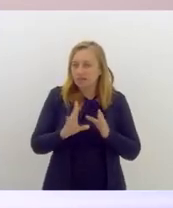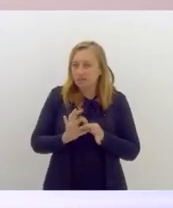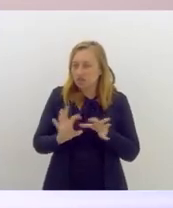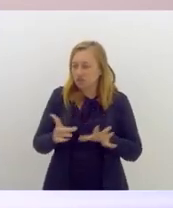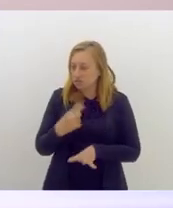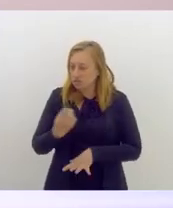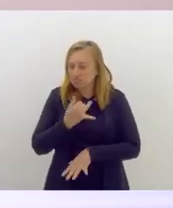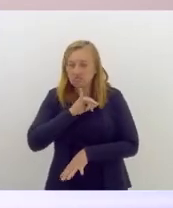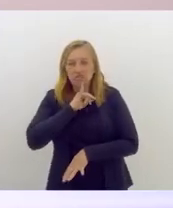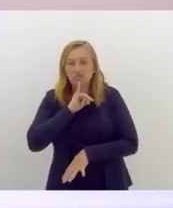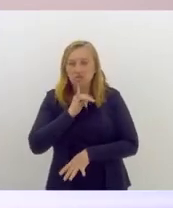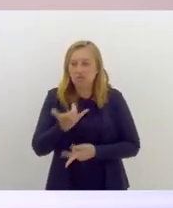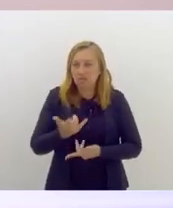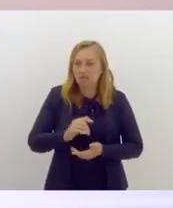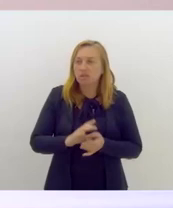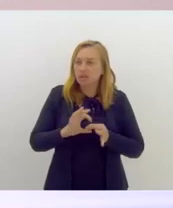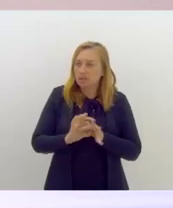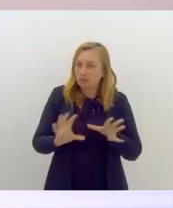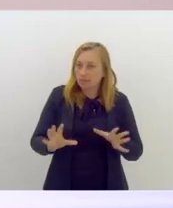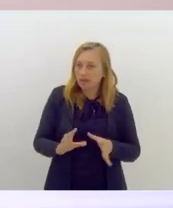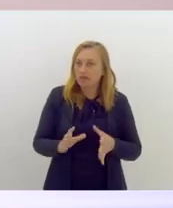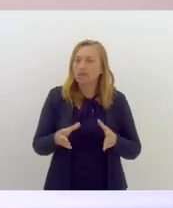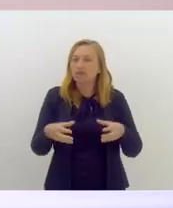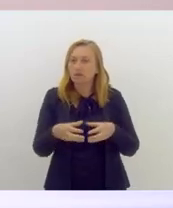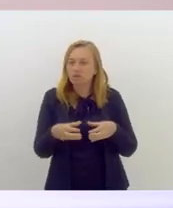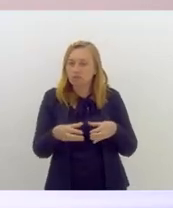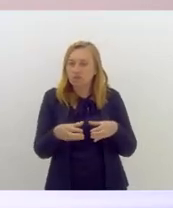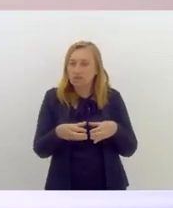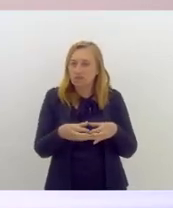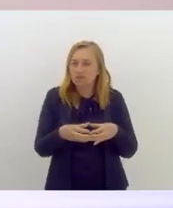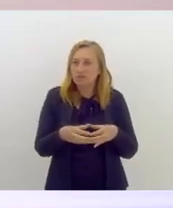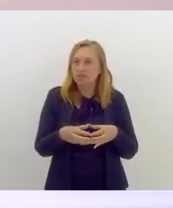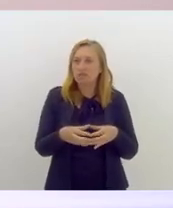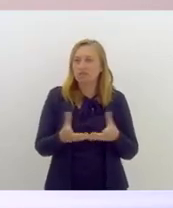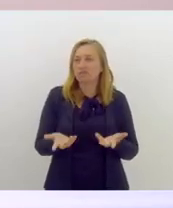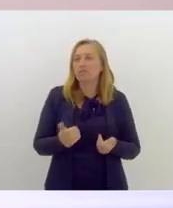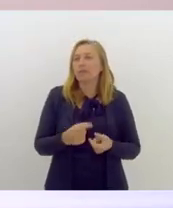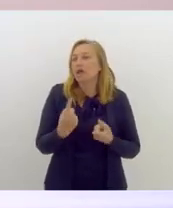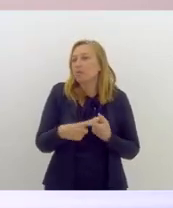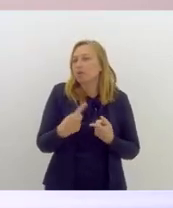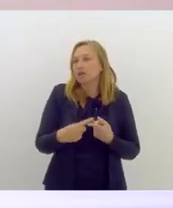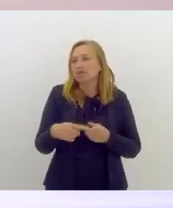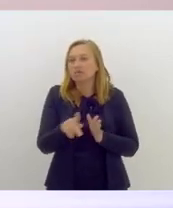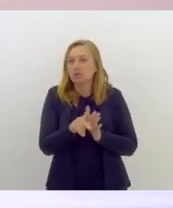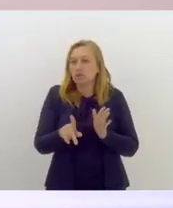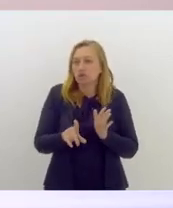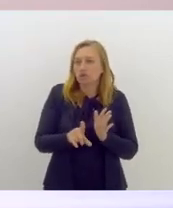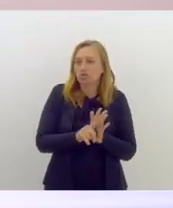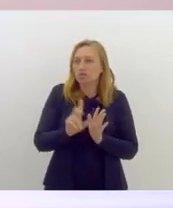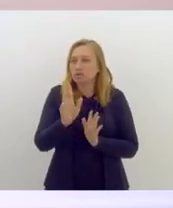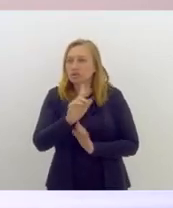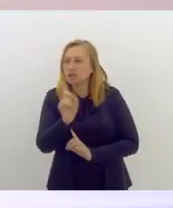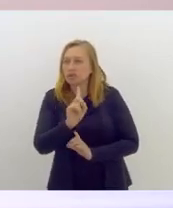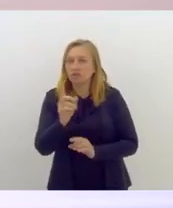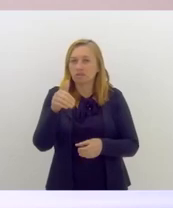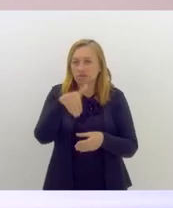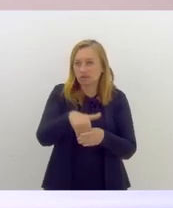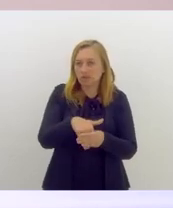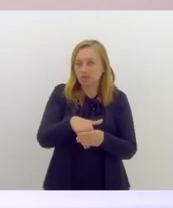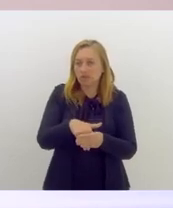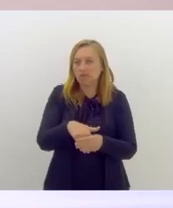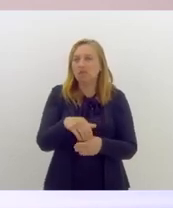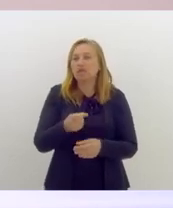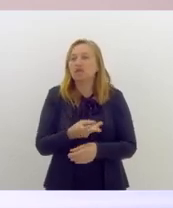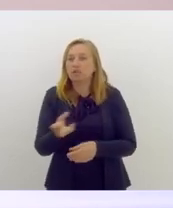infelizmente que autorize a comissão a fazer essa diligência porque esse projeto não vai ser votado enquanto